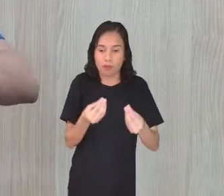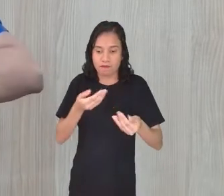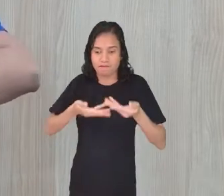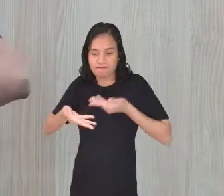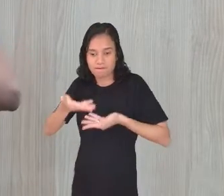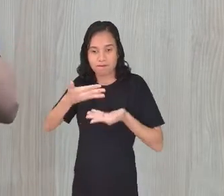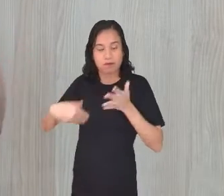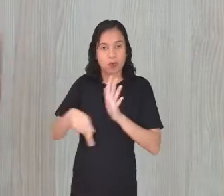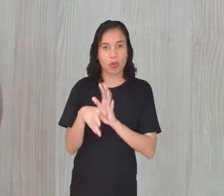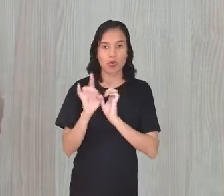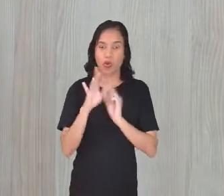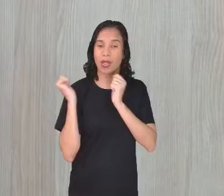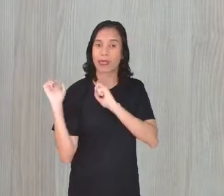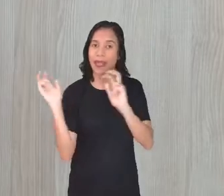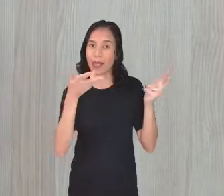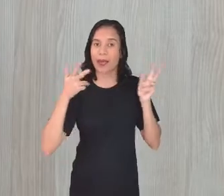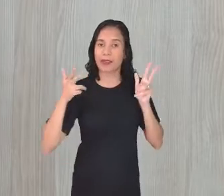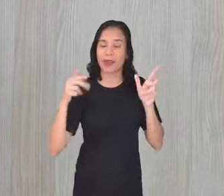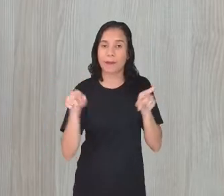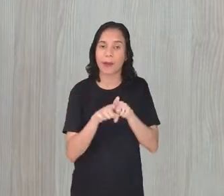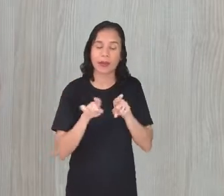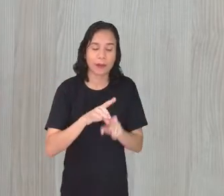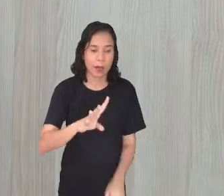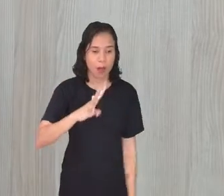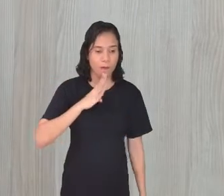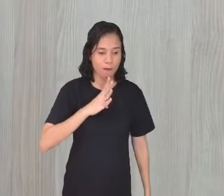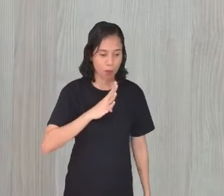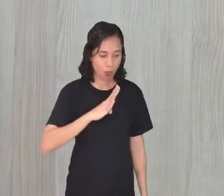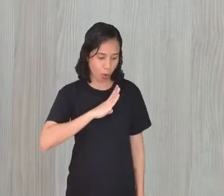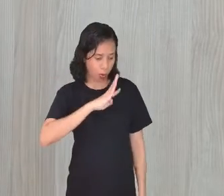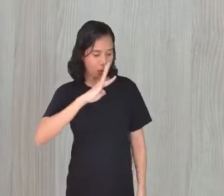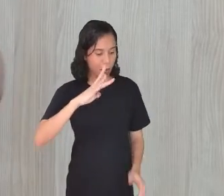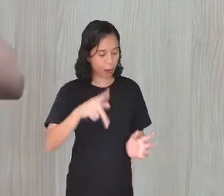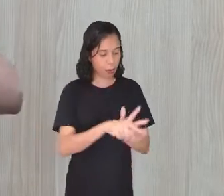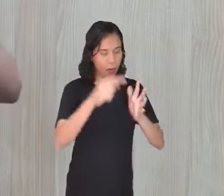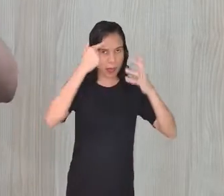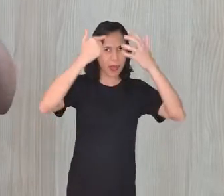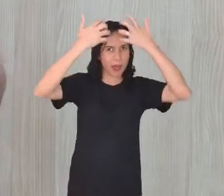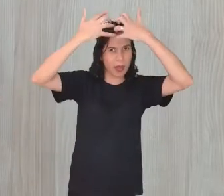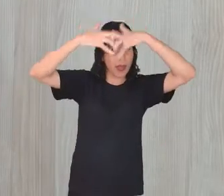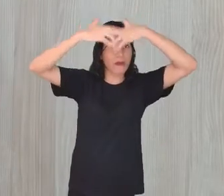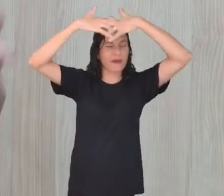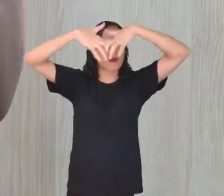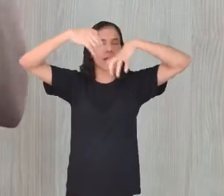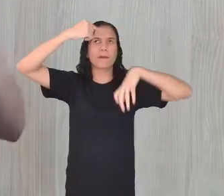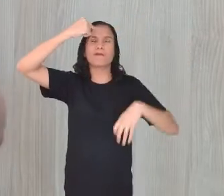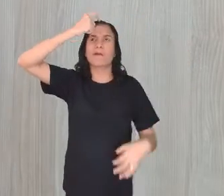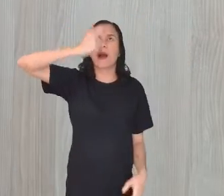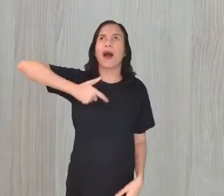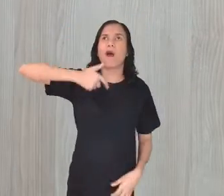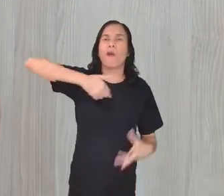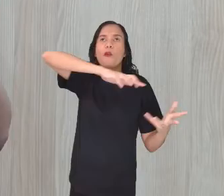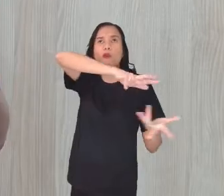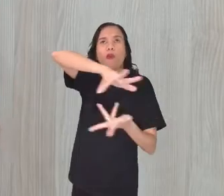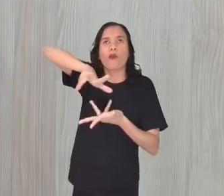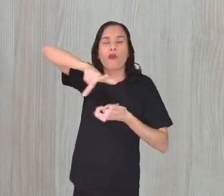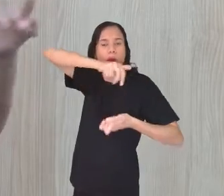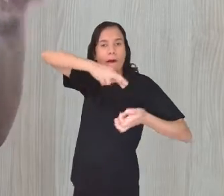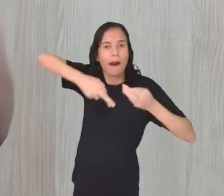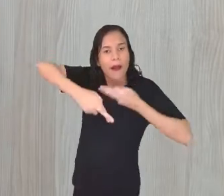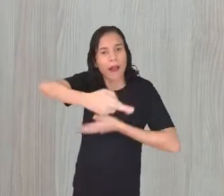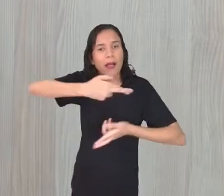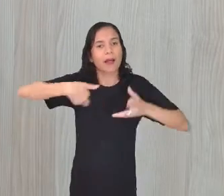encantamento, não só de lazer, não, mas também como uma forma de conhecimento, de reflexão, de pensar o ser no mundo, de pensar as nossas relações